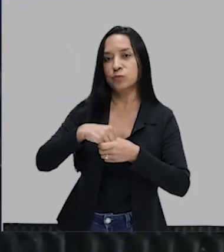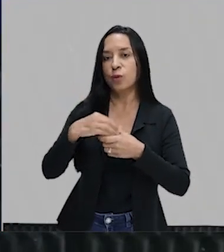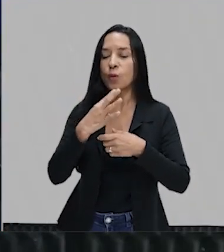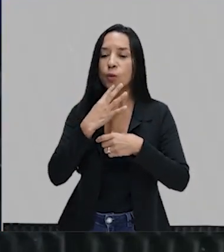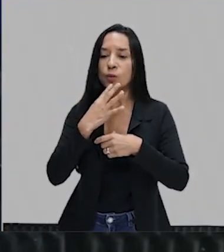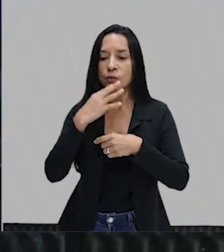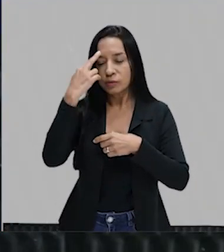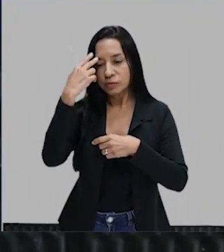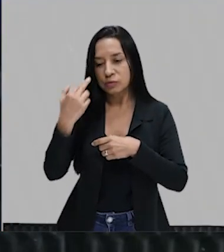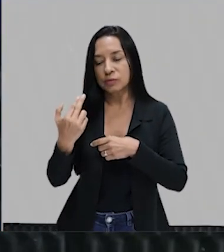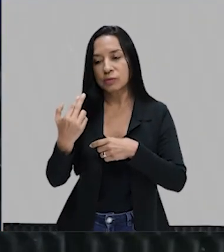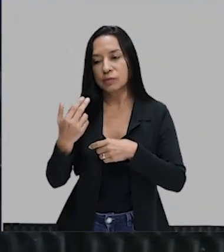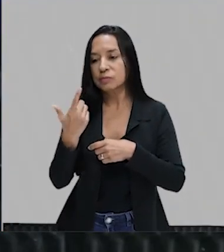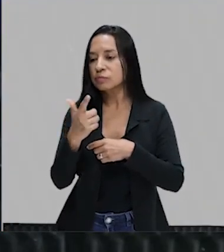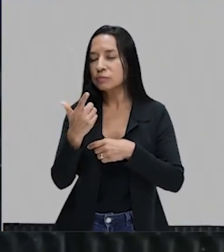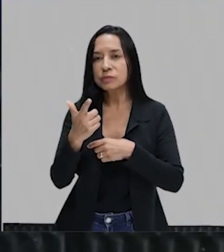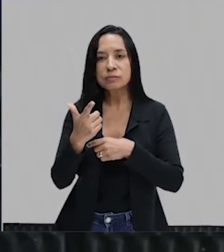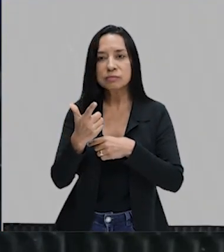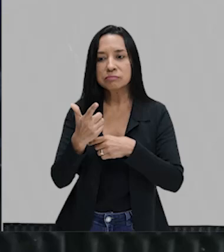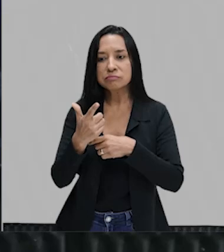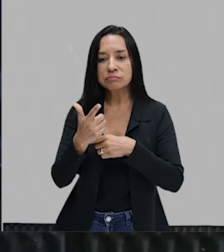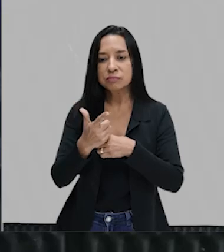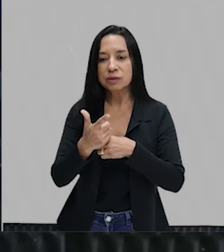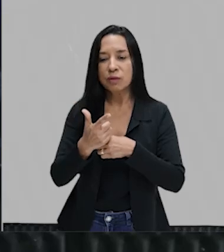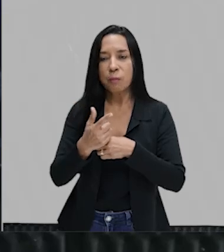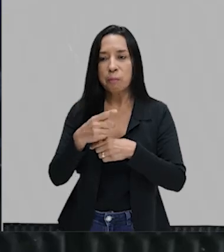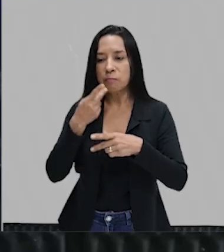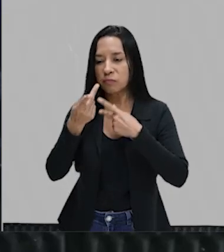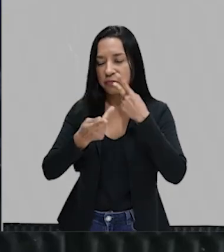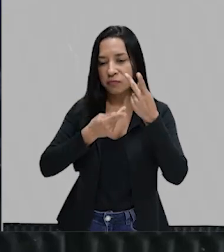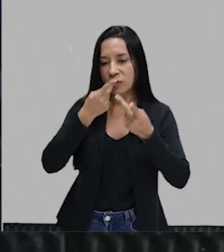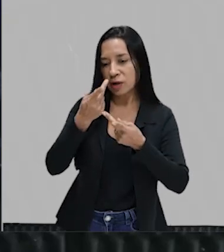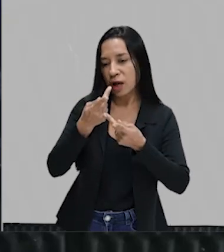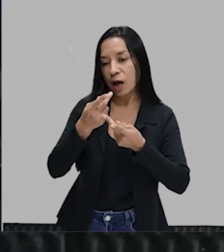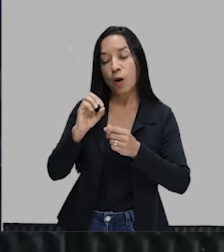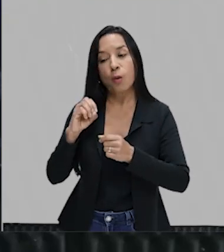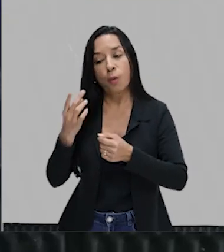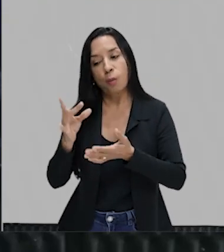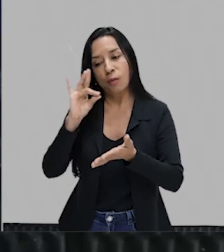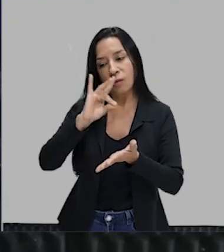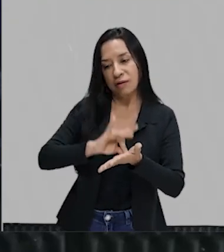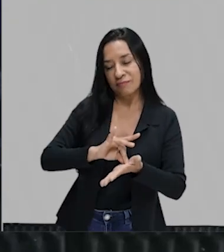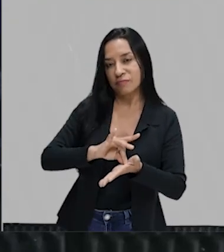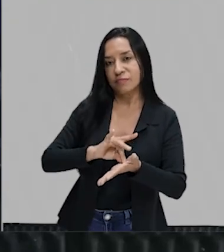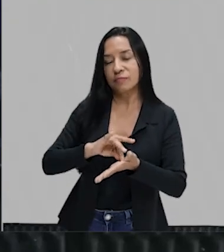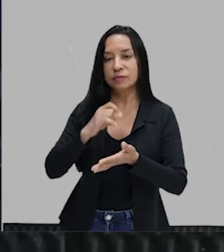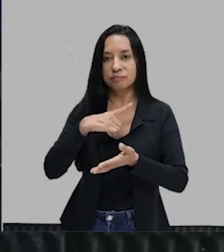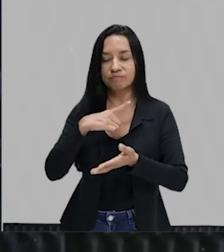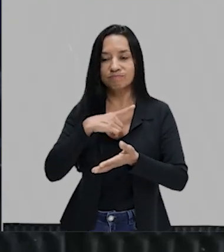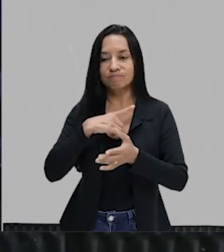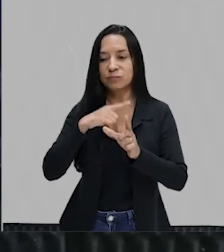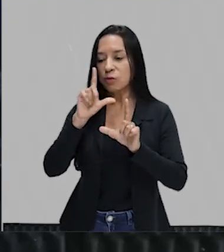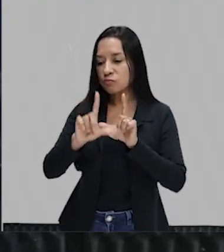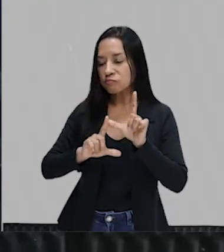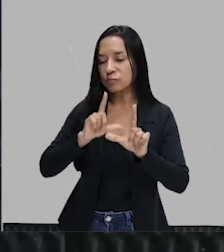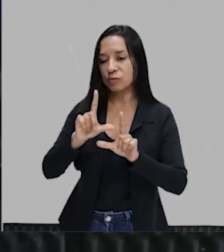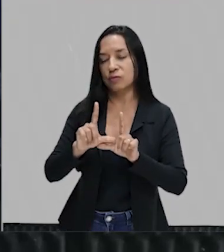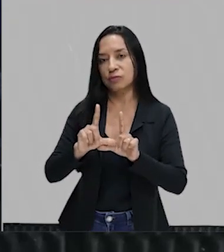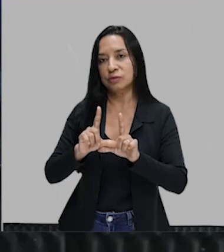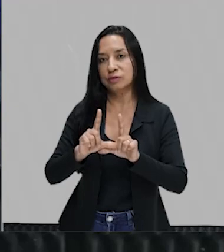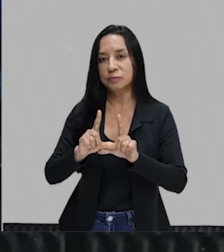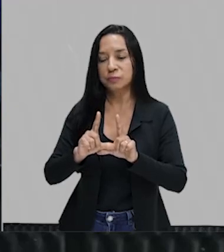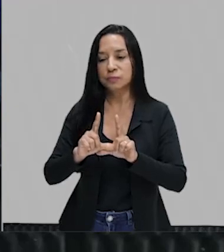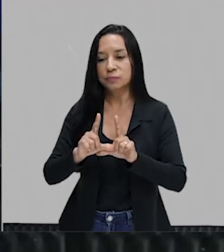podemos dizer que ela não tem uma certa lógica, né? Dentro do conhecimento histórico. É evidente que a história ela trata do